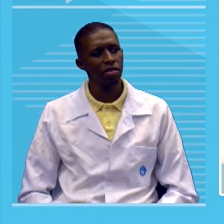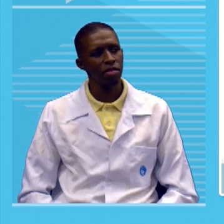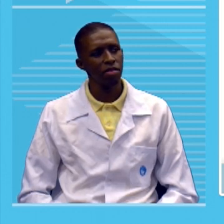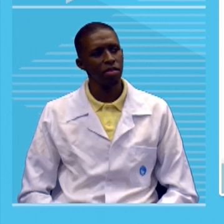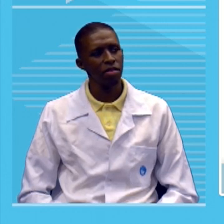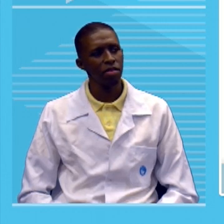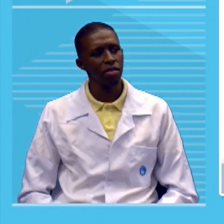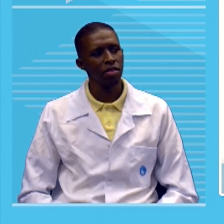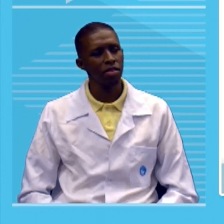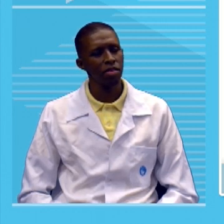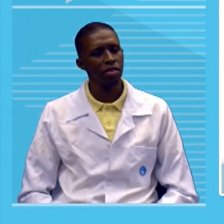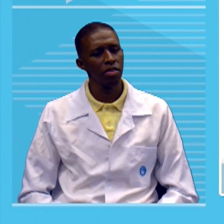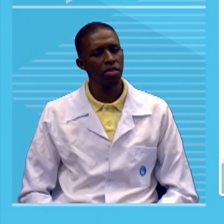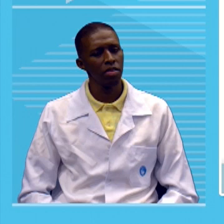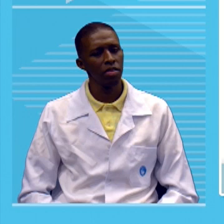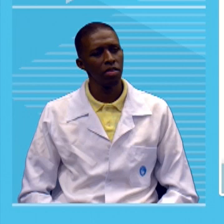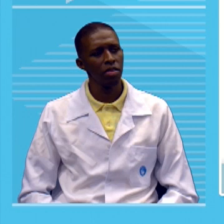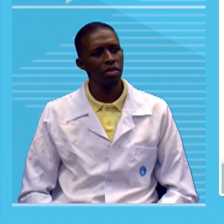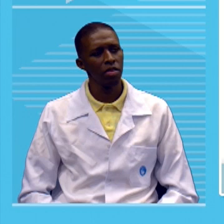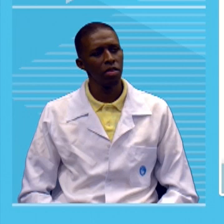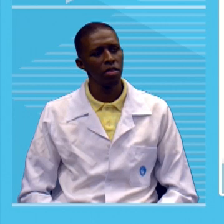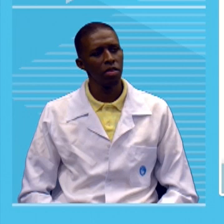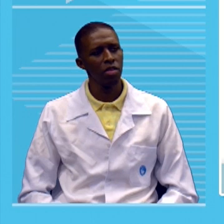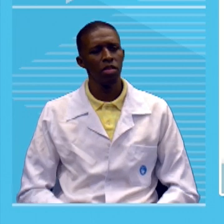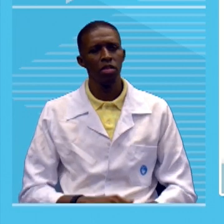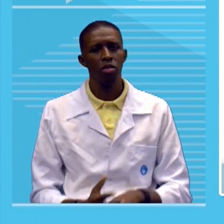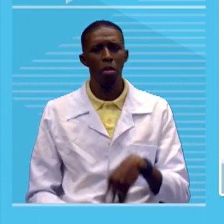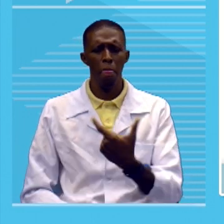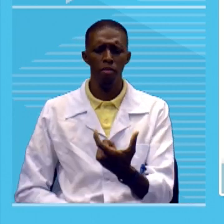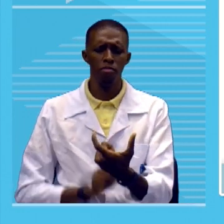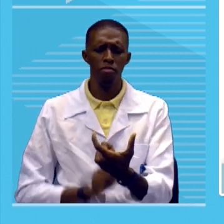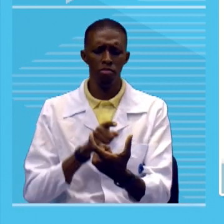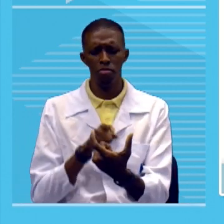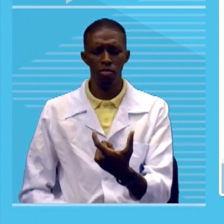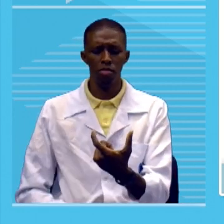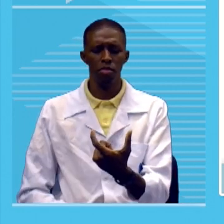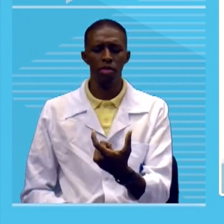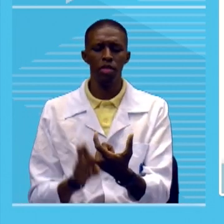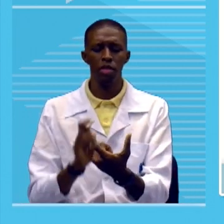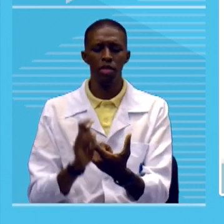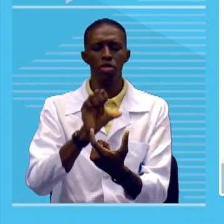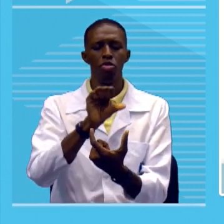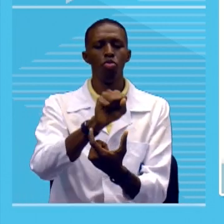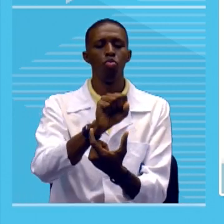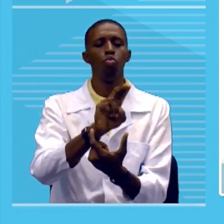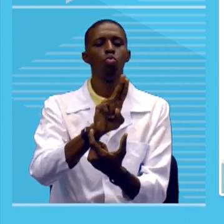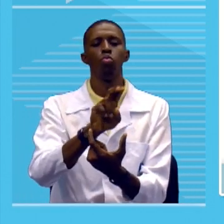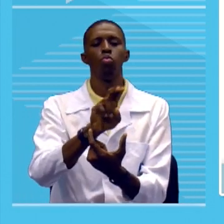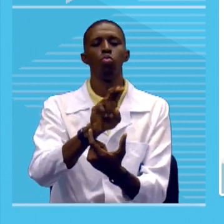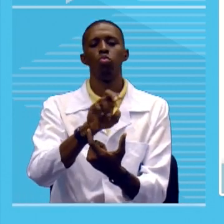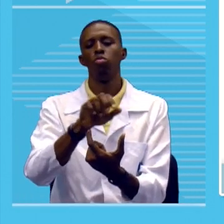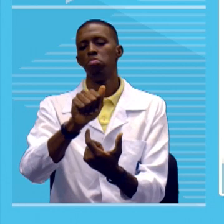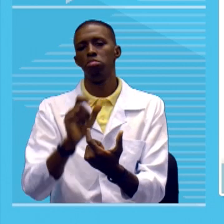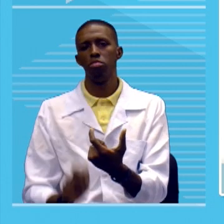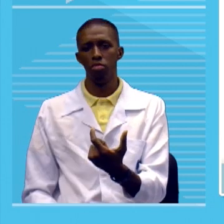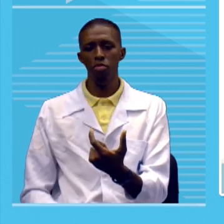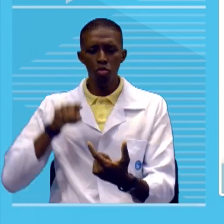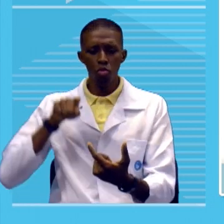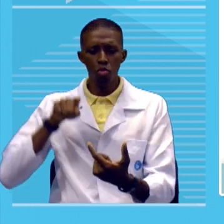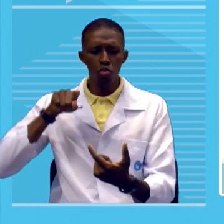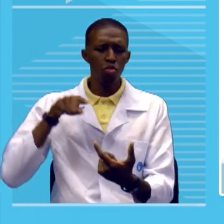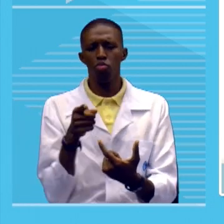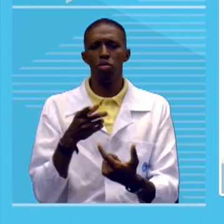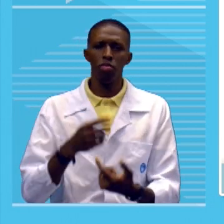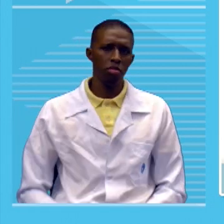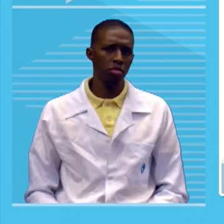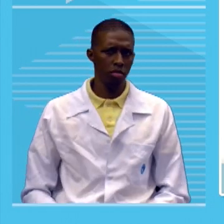Será que eu poderia botar um ponto bem depois de sua? João toma banho e sua. Ponto.